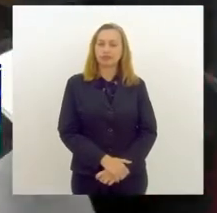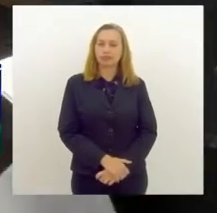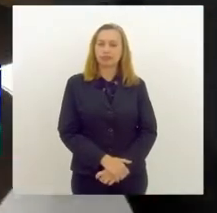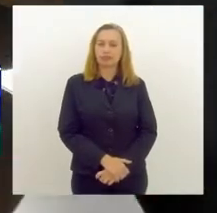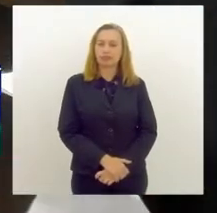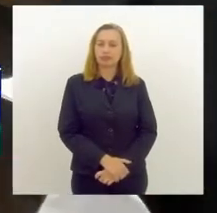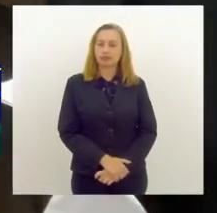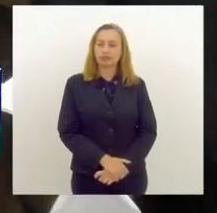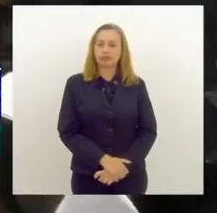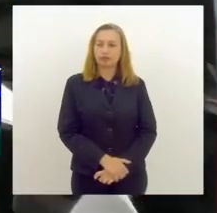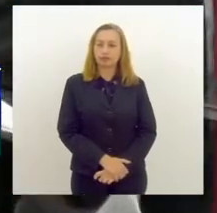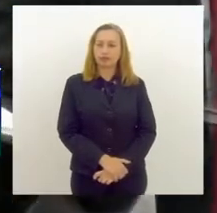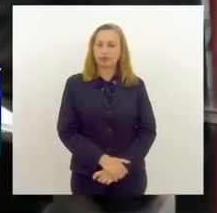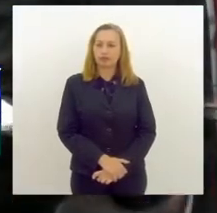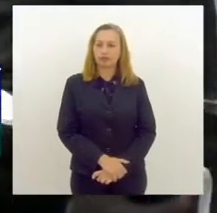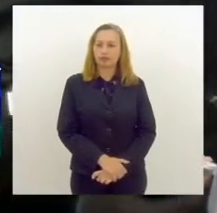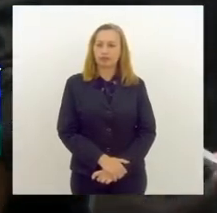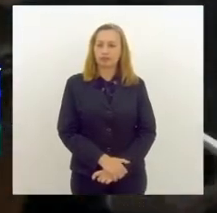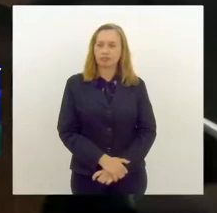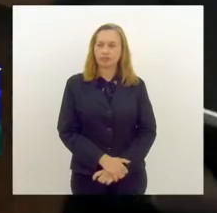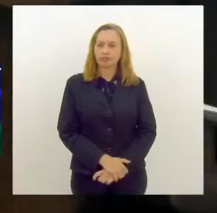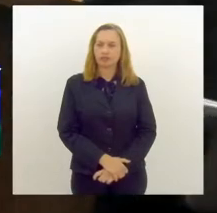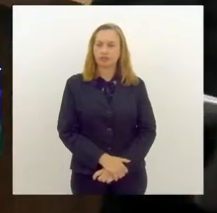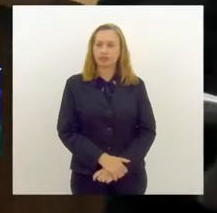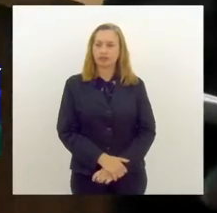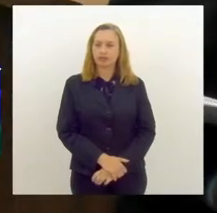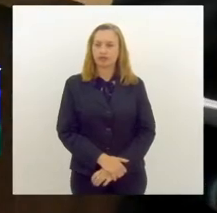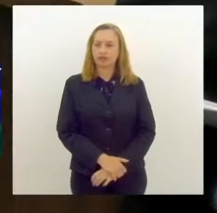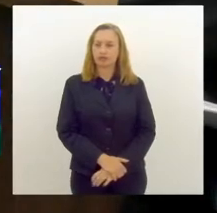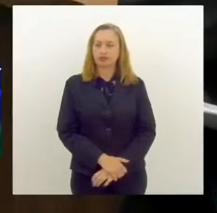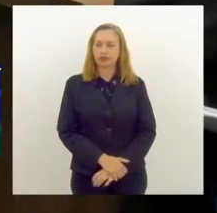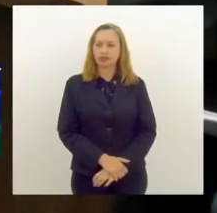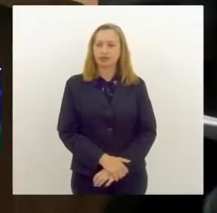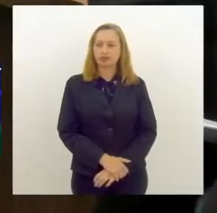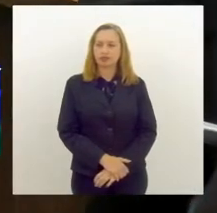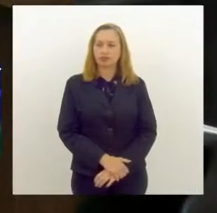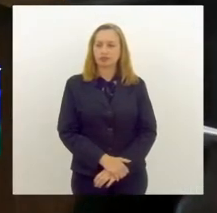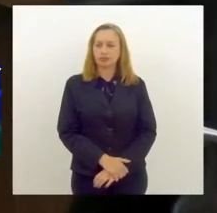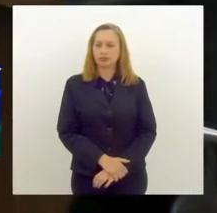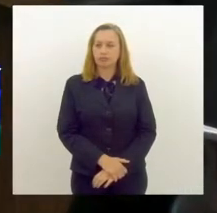Suprima-se ao artigo 6º da seguinte redação. Fica autorizado.